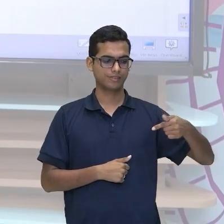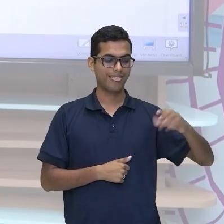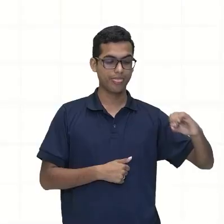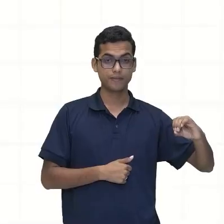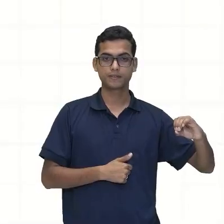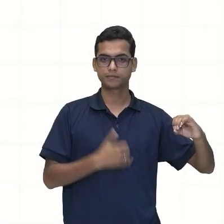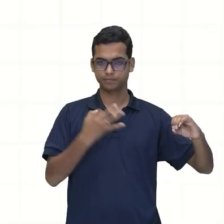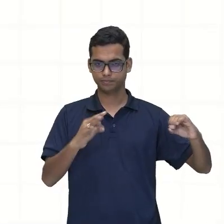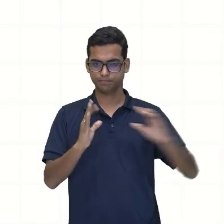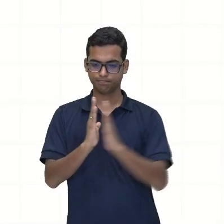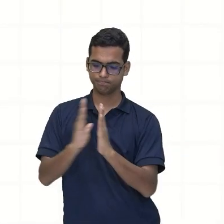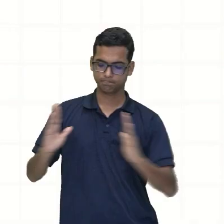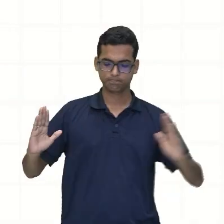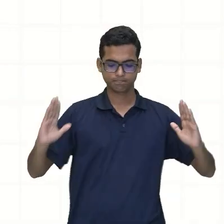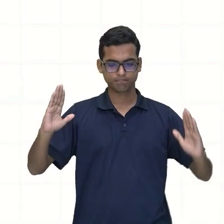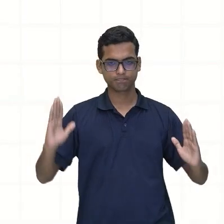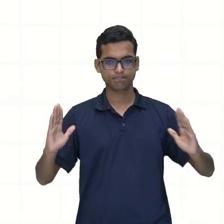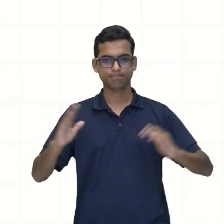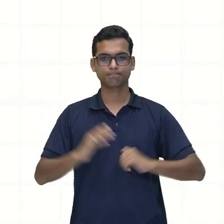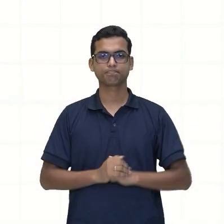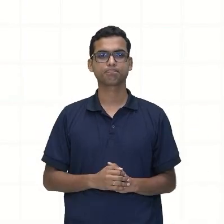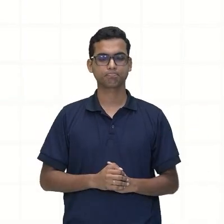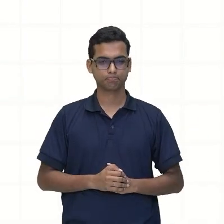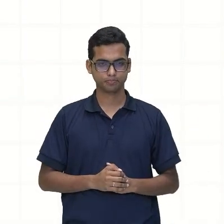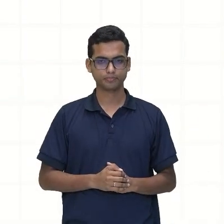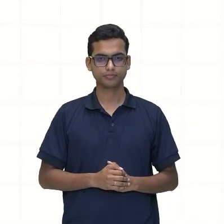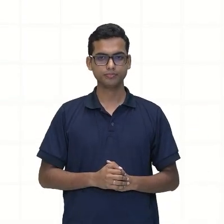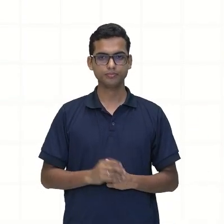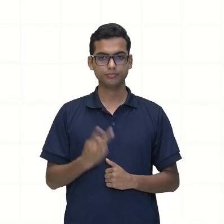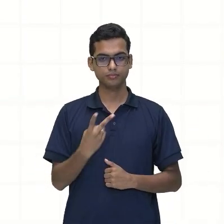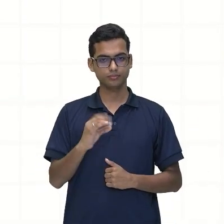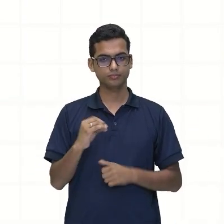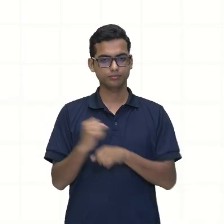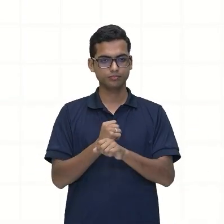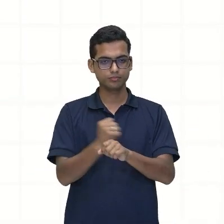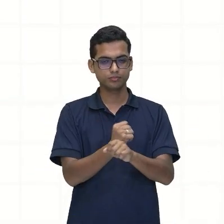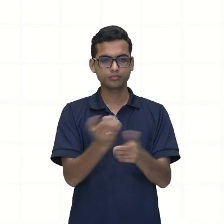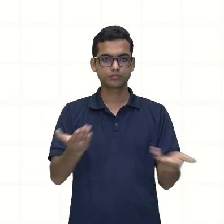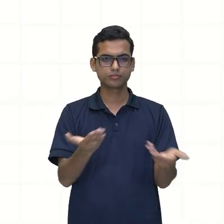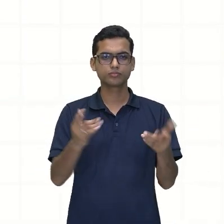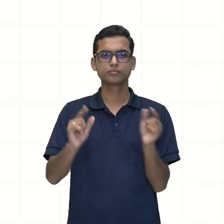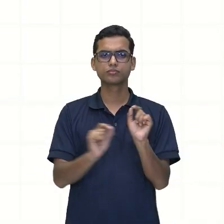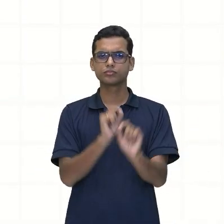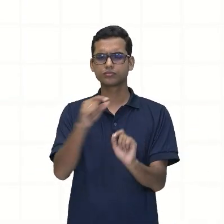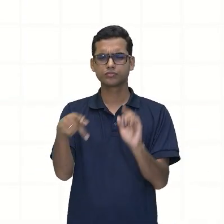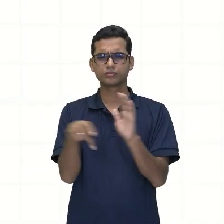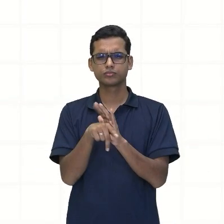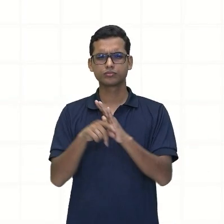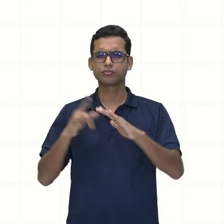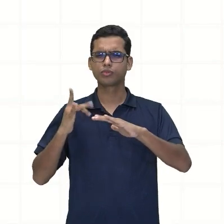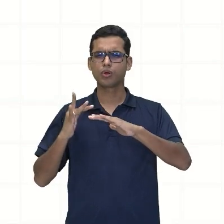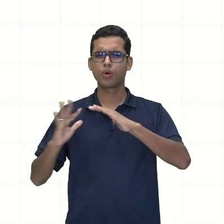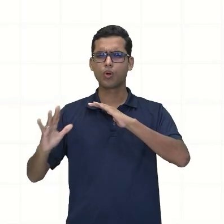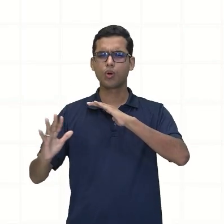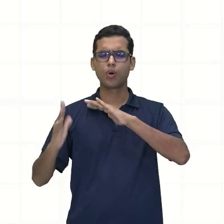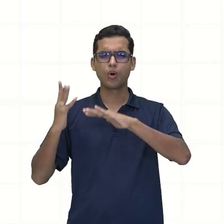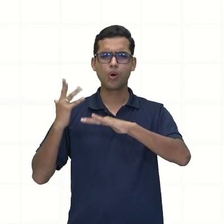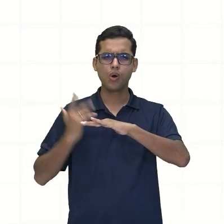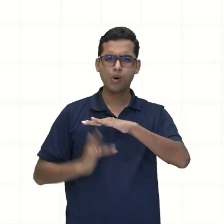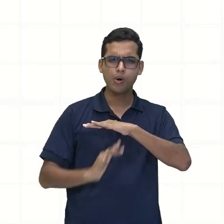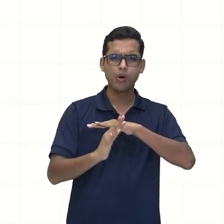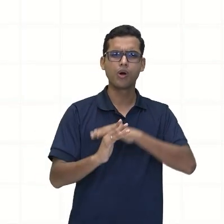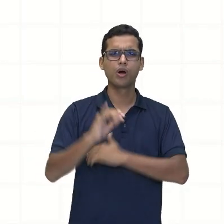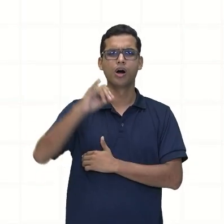de migrações, no qual nós chamamos de migração intrarregional, tá bom? Então, nós temos aí 2 conceitos para